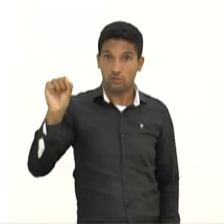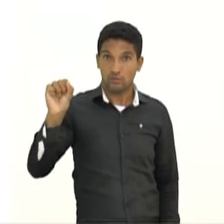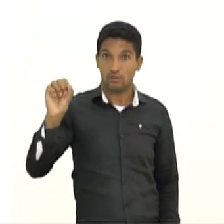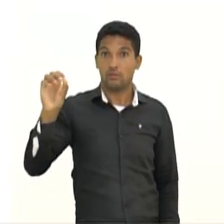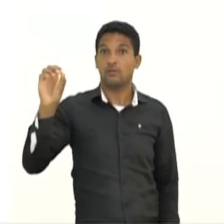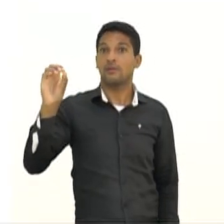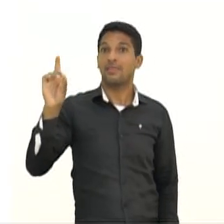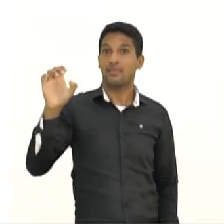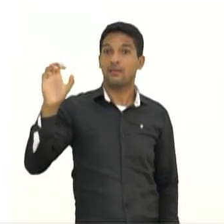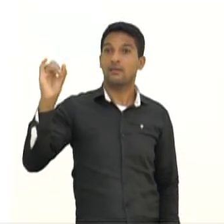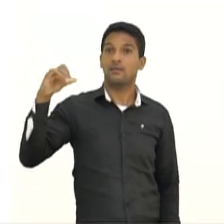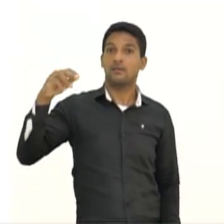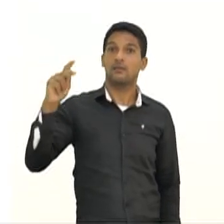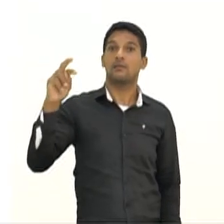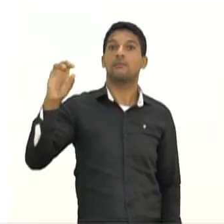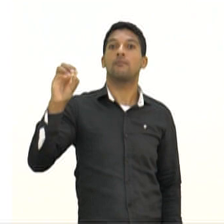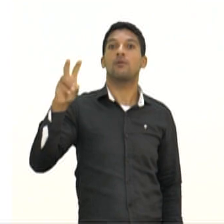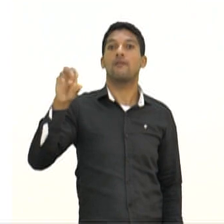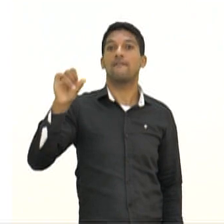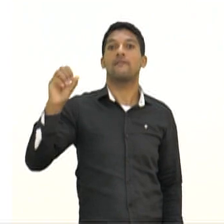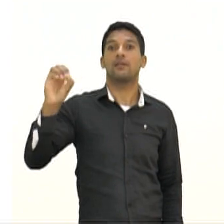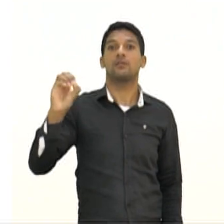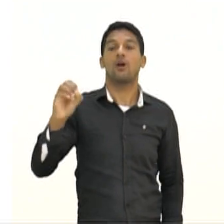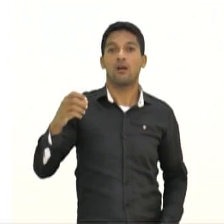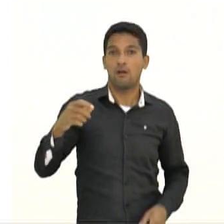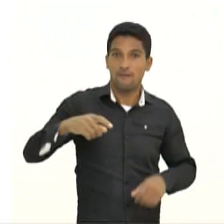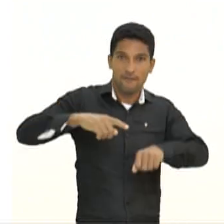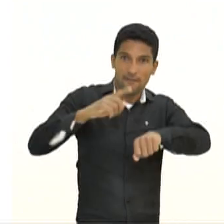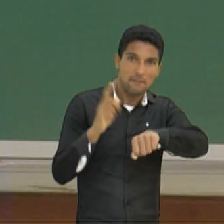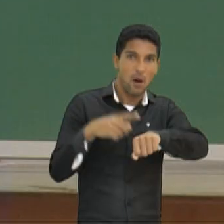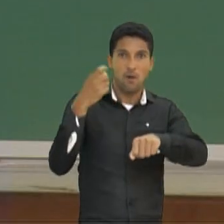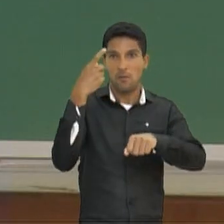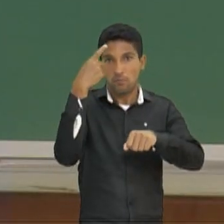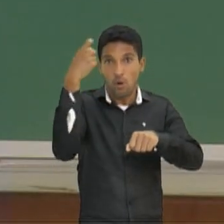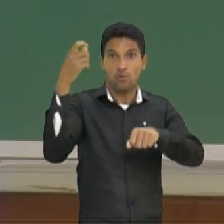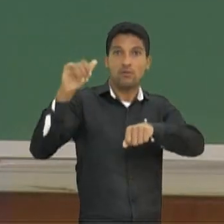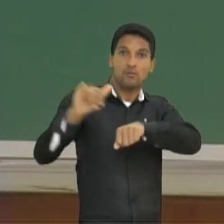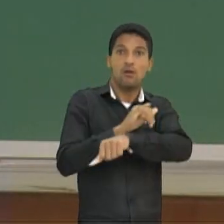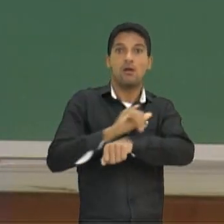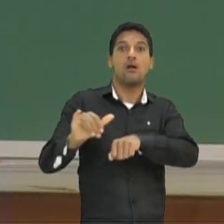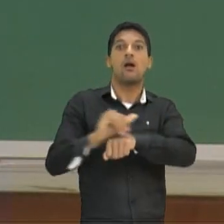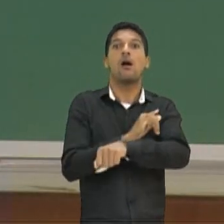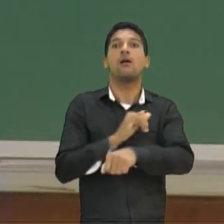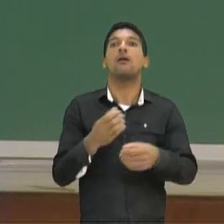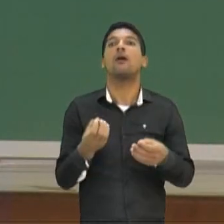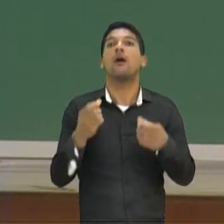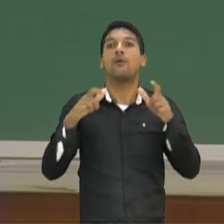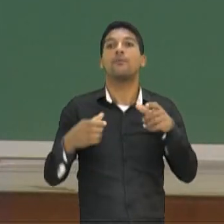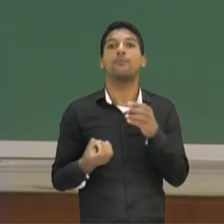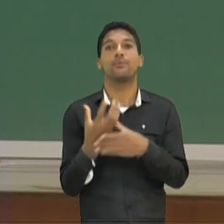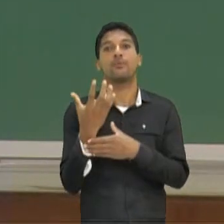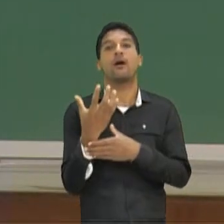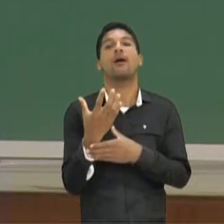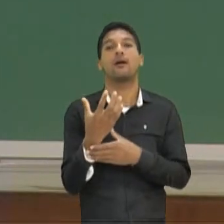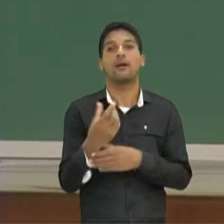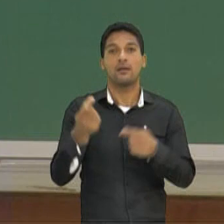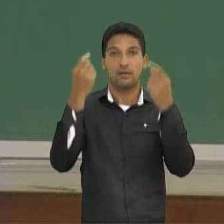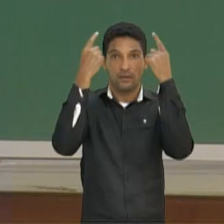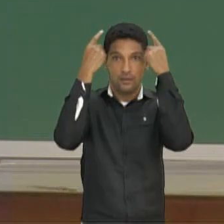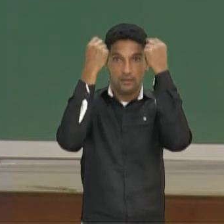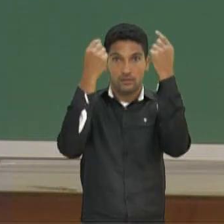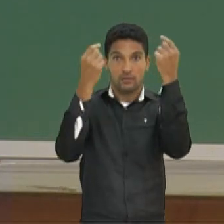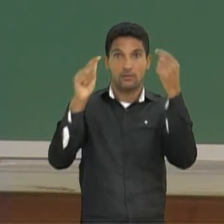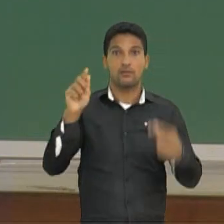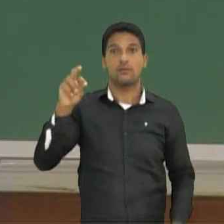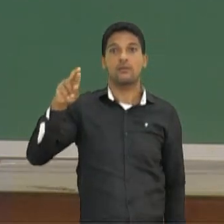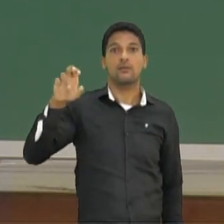jogos de improviso foram criados na Grécia. Lembra lá, né? Então, os primeiros jogos de improviso surgem na Grécia. Mais uma atividade,